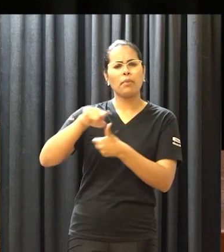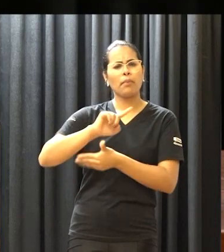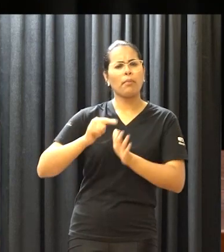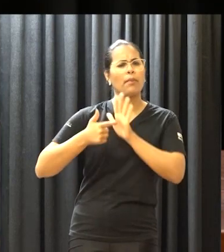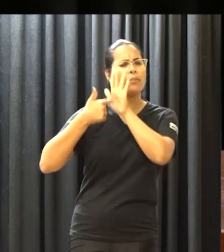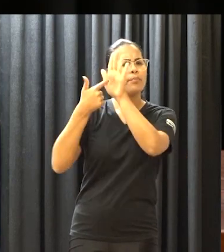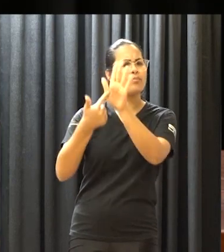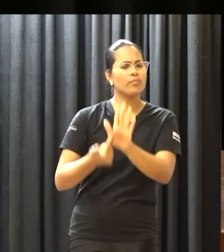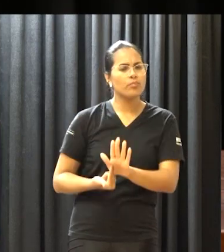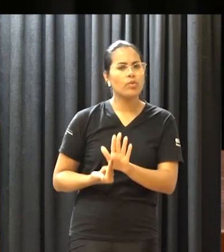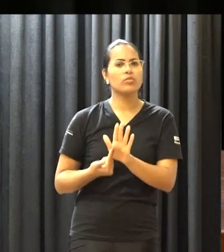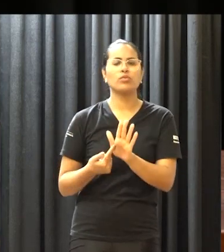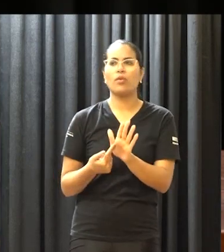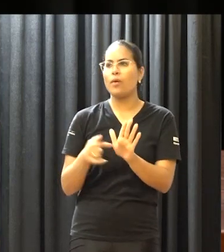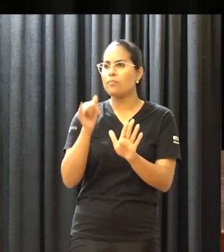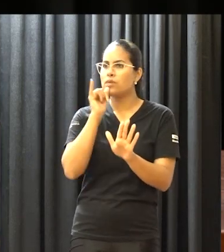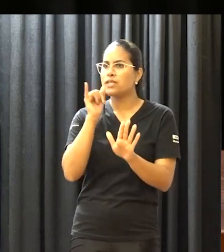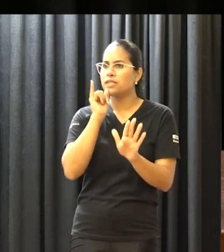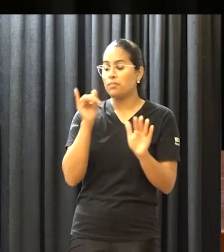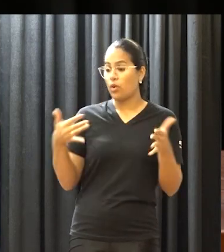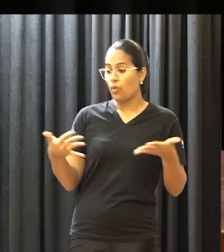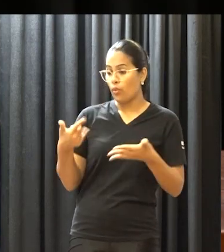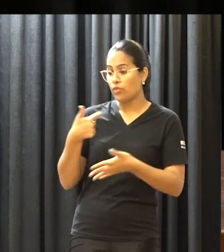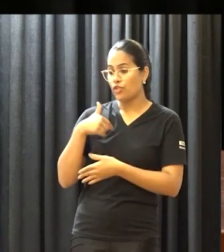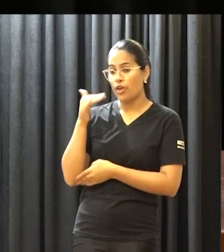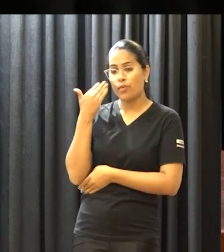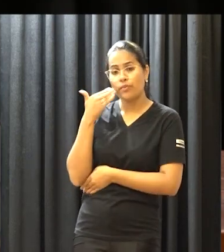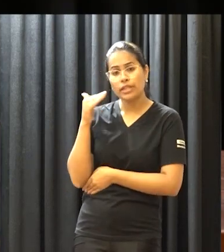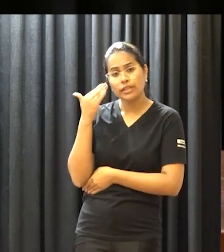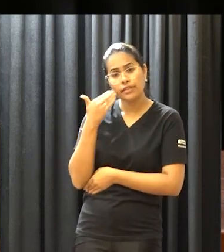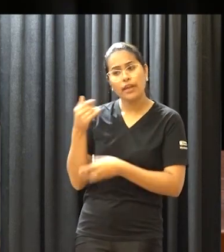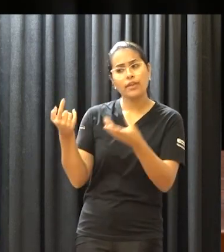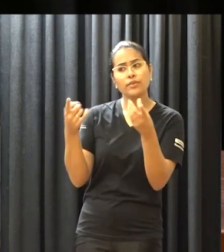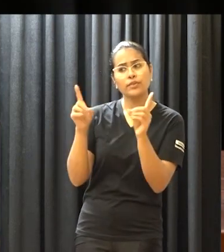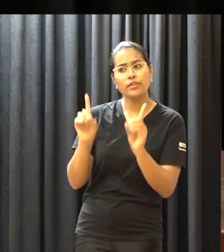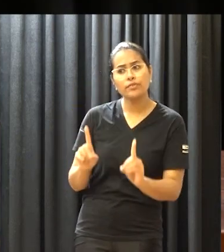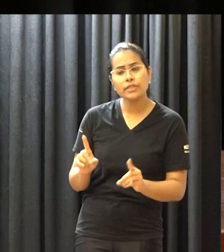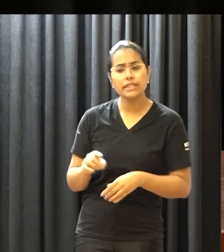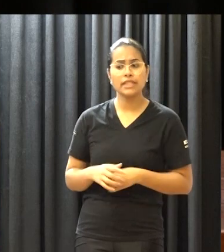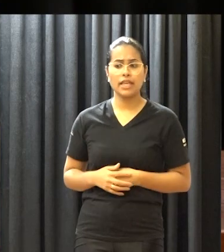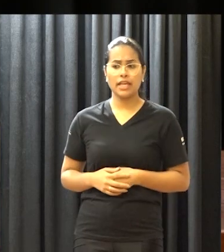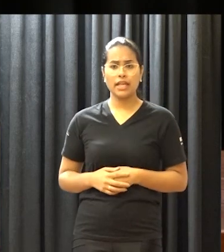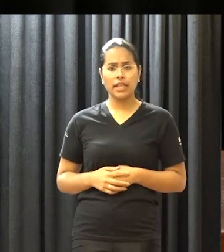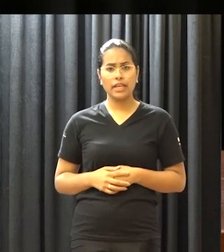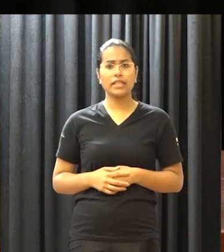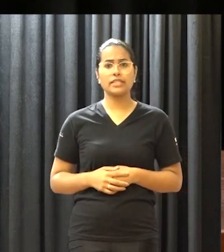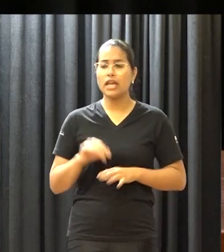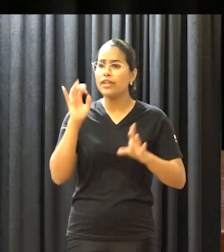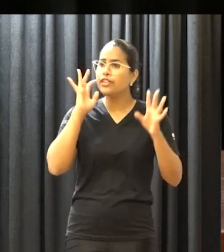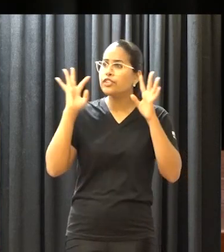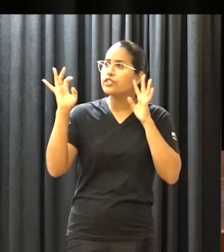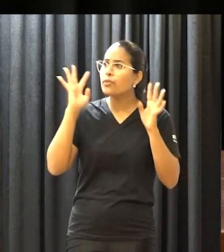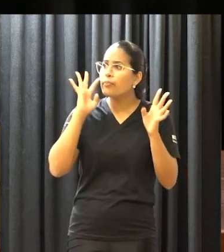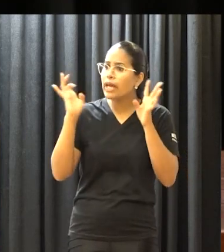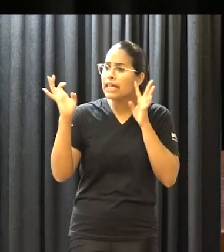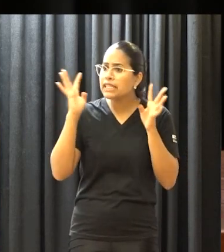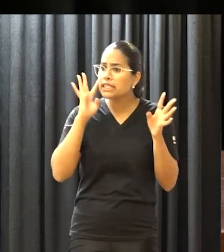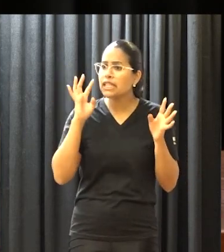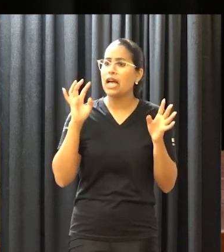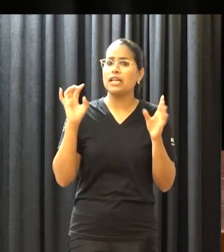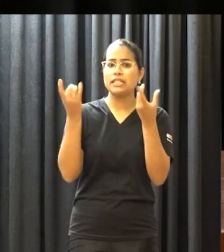que deficiência, né, é a contribuição de pensar a interdependência, de pensar a deficiência como uma